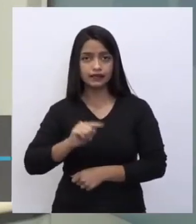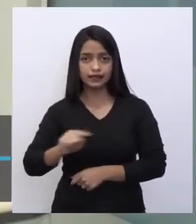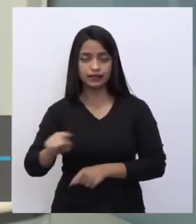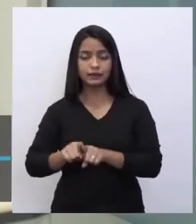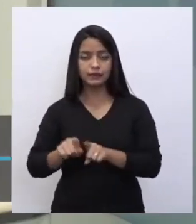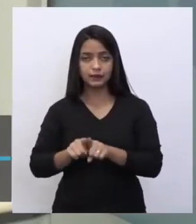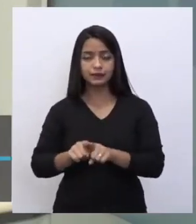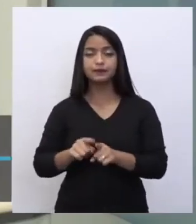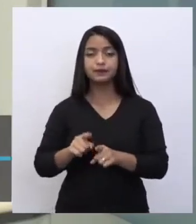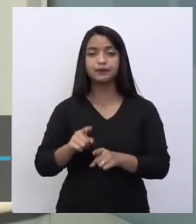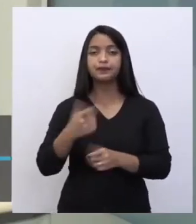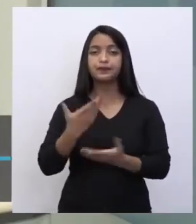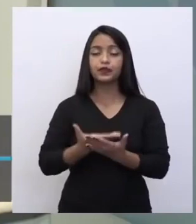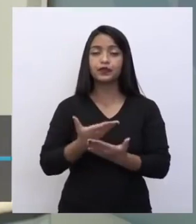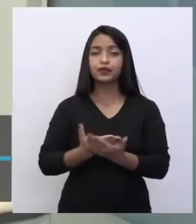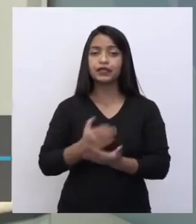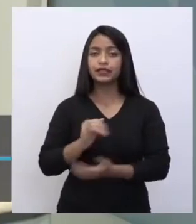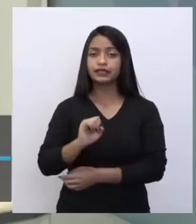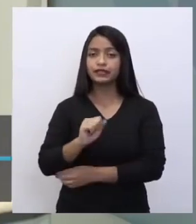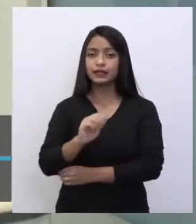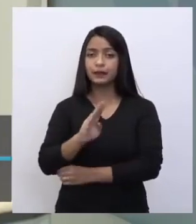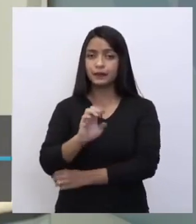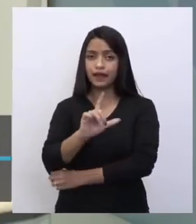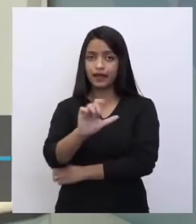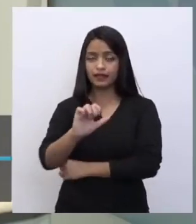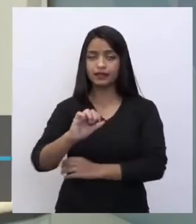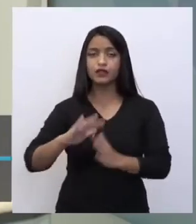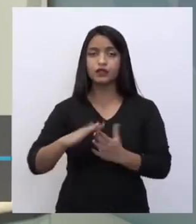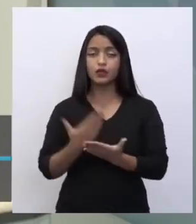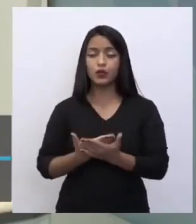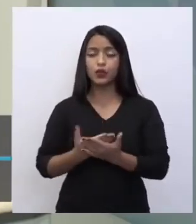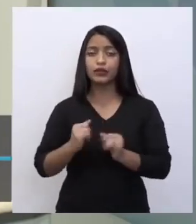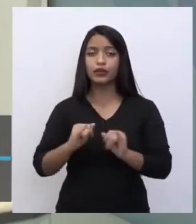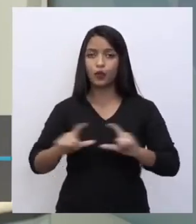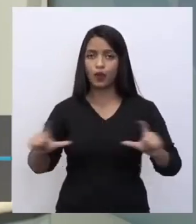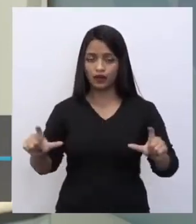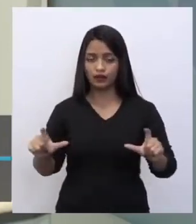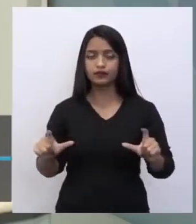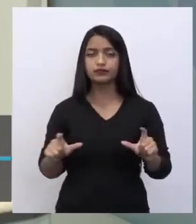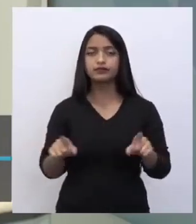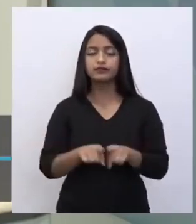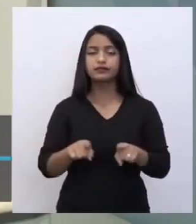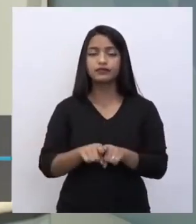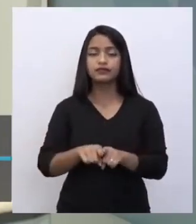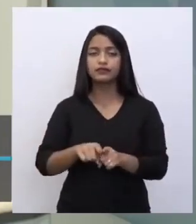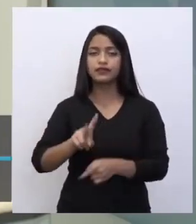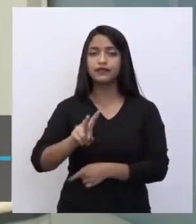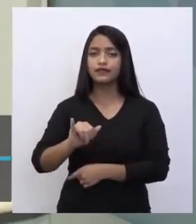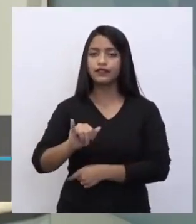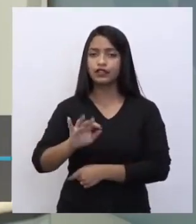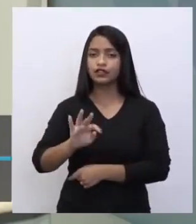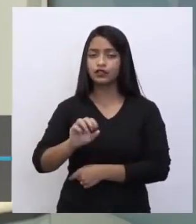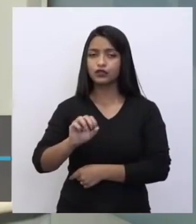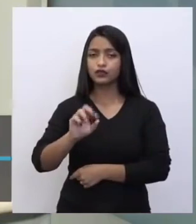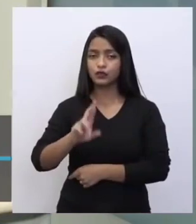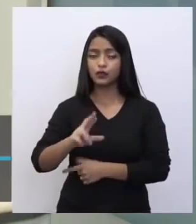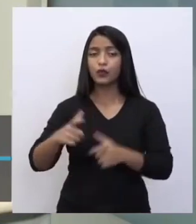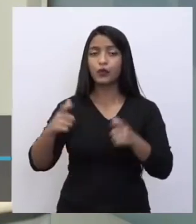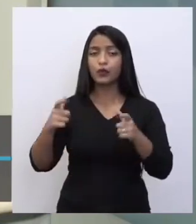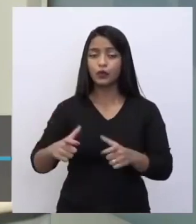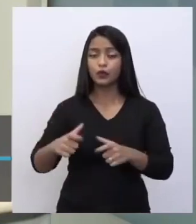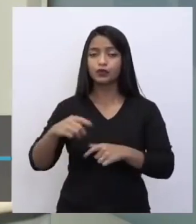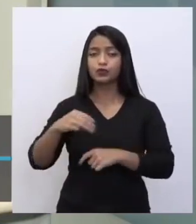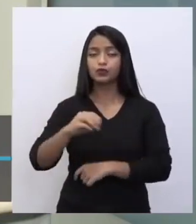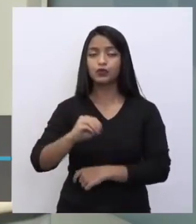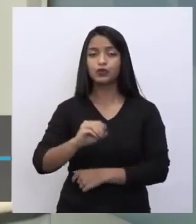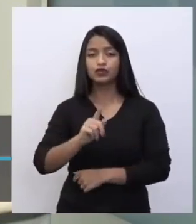a estudante Isabelle, da Escola Itaquá, o estudante Vitor, lá da PEI Sônia de Mogi